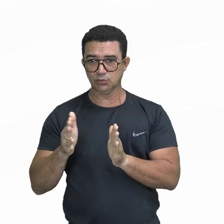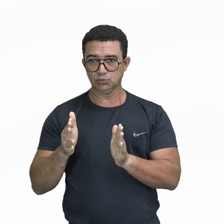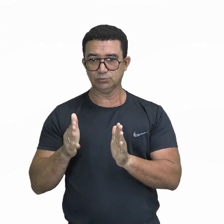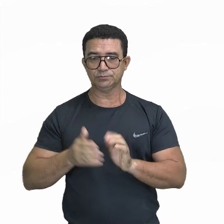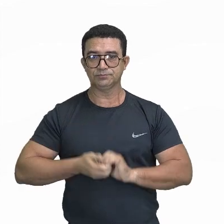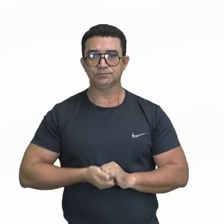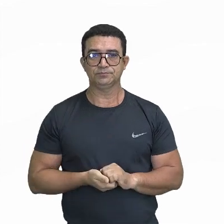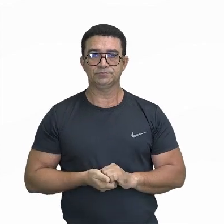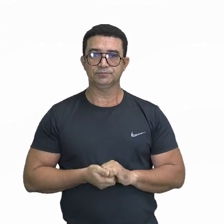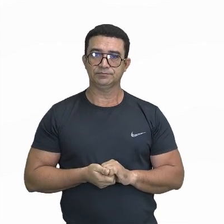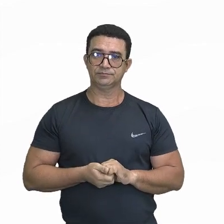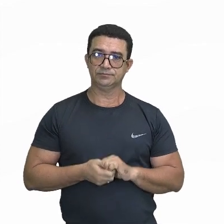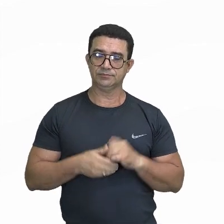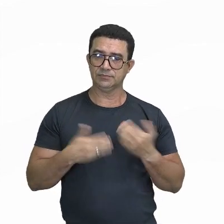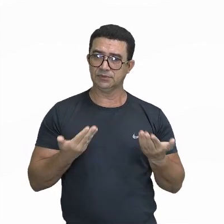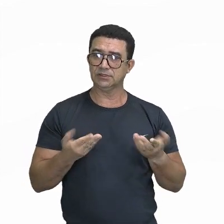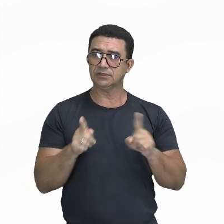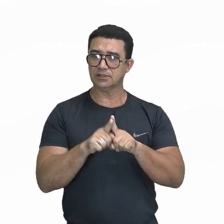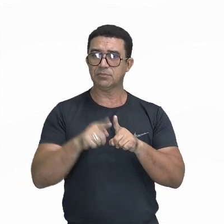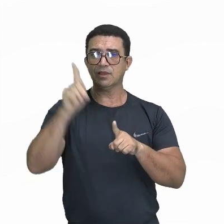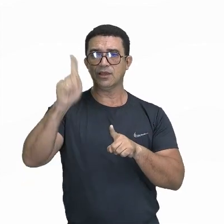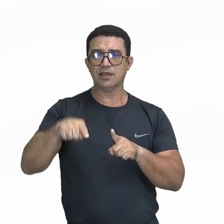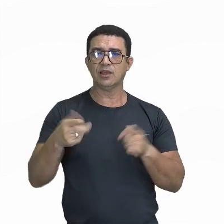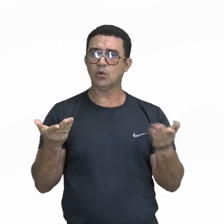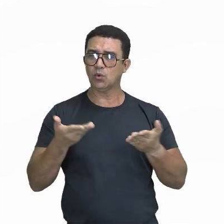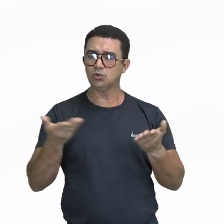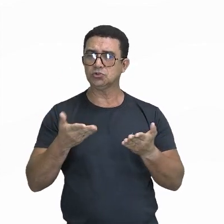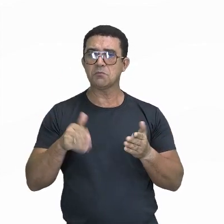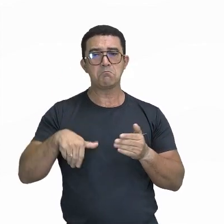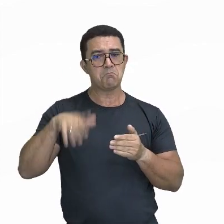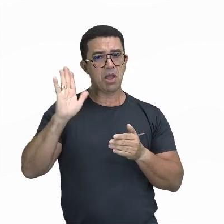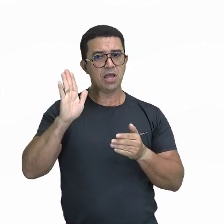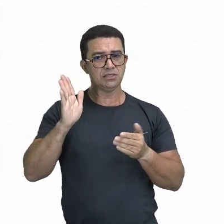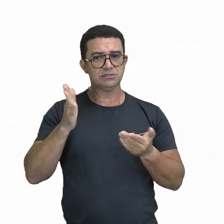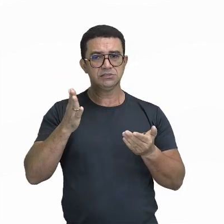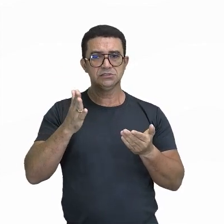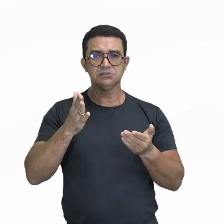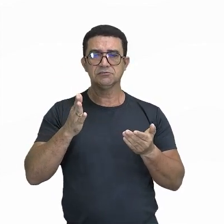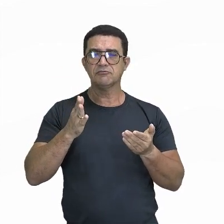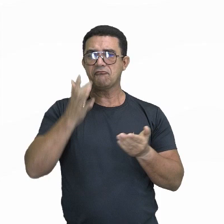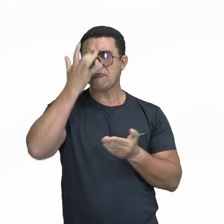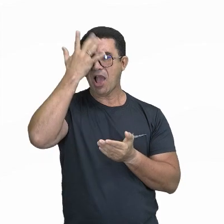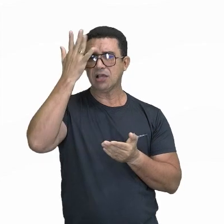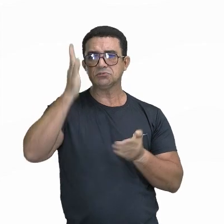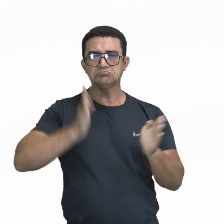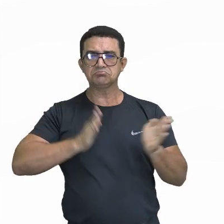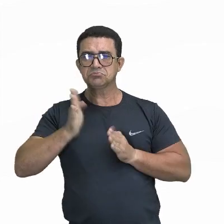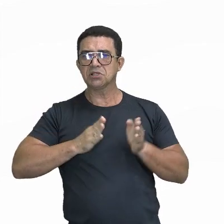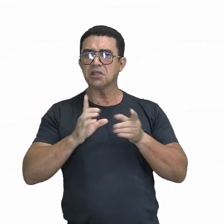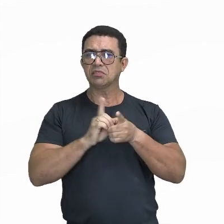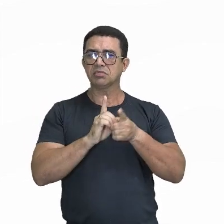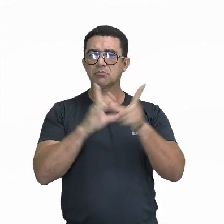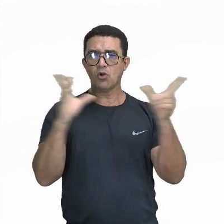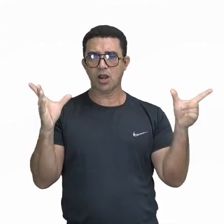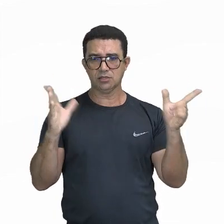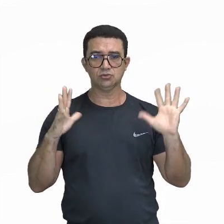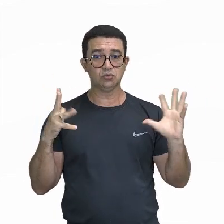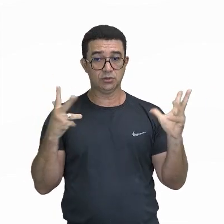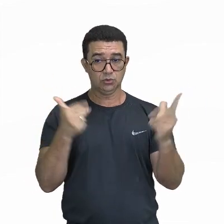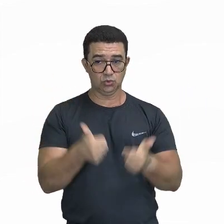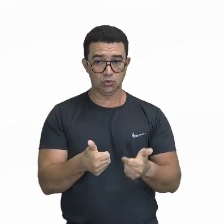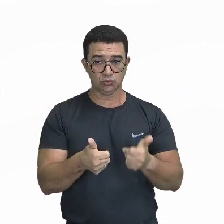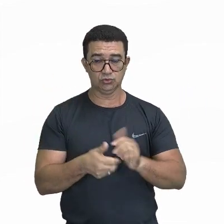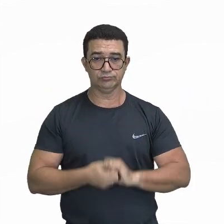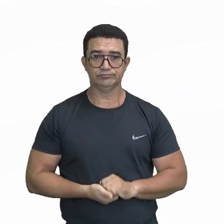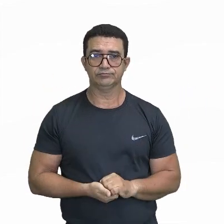tempo, além de se tornar um meio mais acessível e democrático a todos. Então, o que